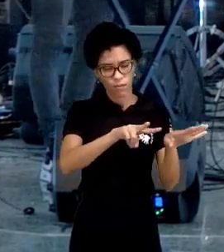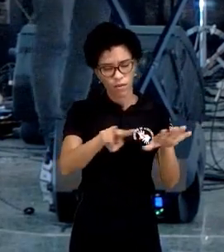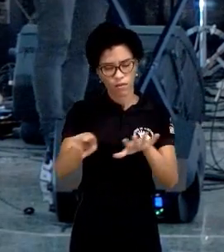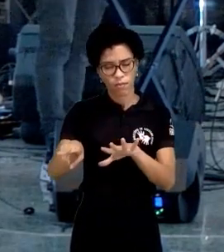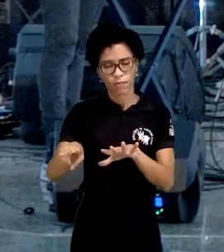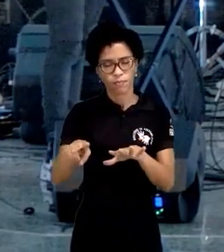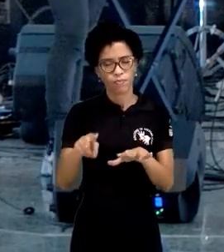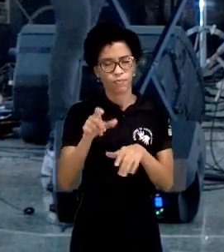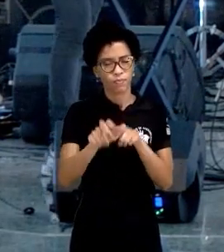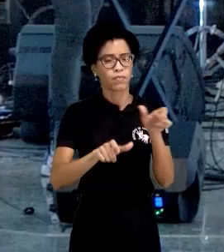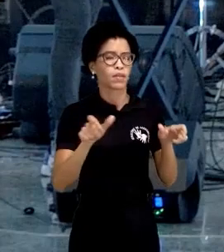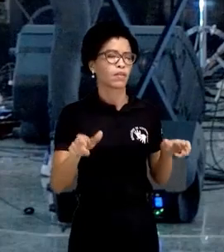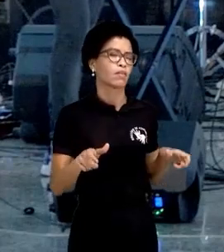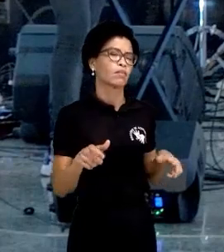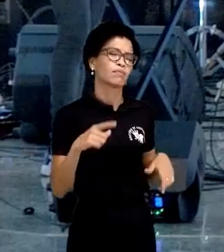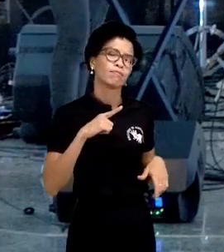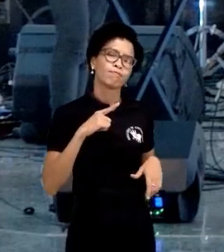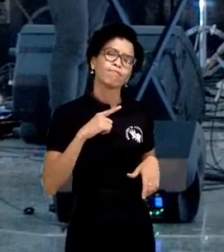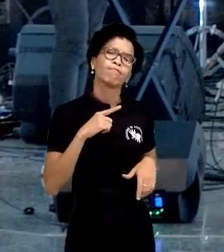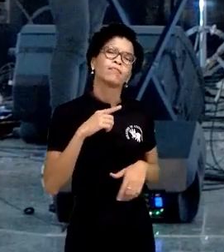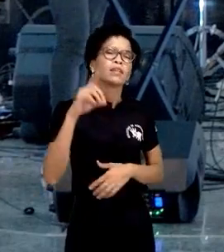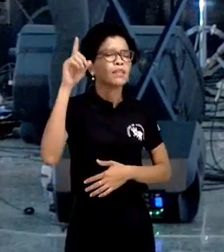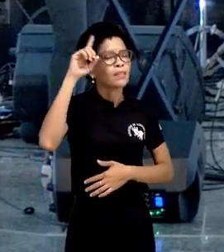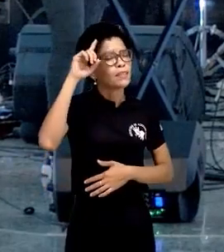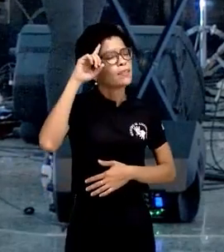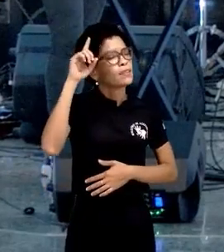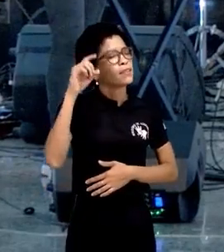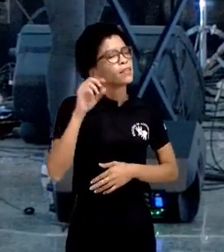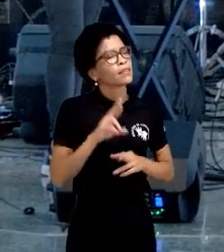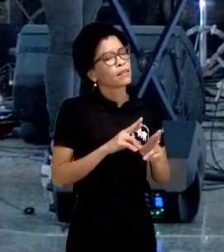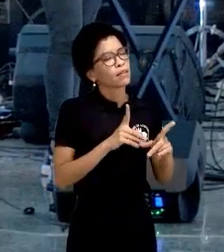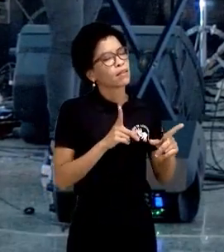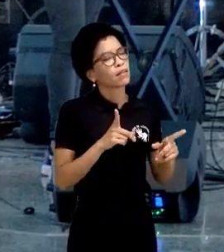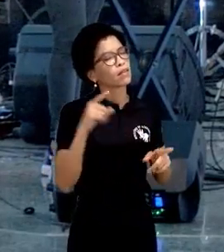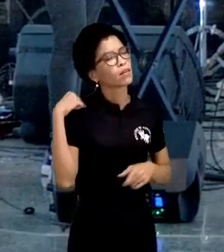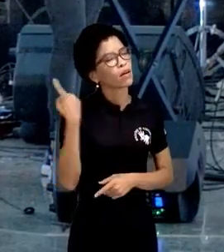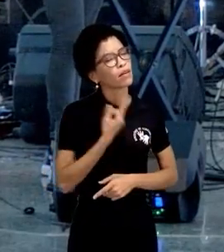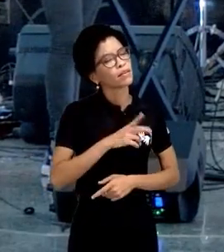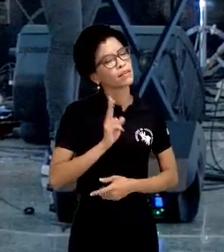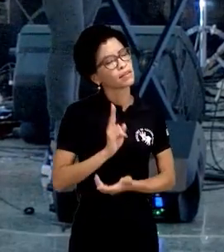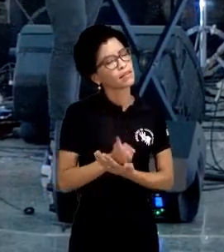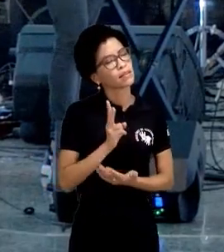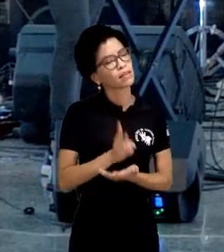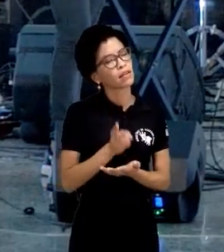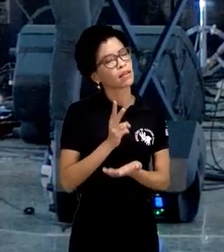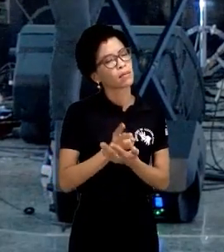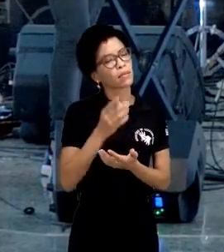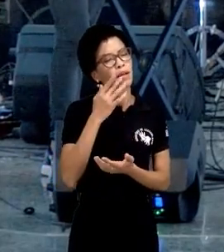continuar sendo o sal da terra e a luz do mundo. Abençoa a tua igreja, Pai, em nome de Jesus. Amém.